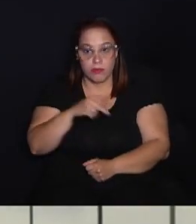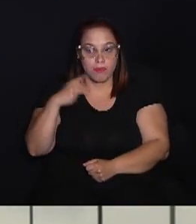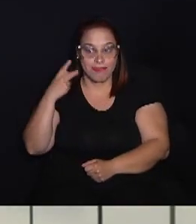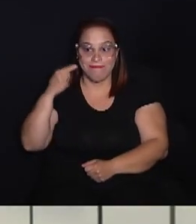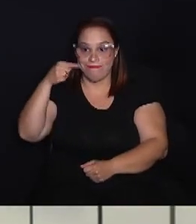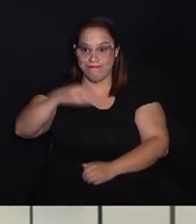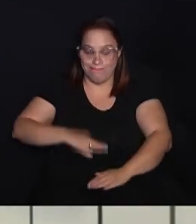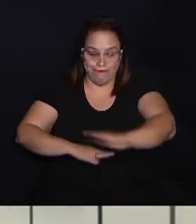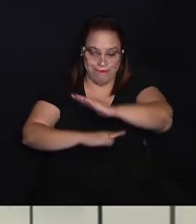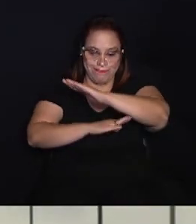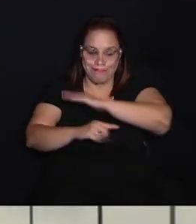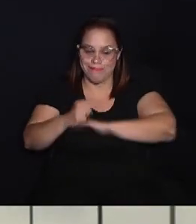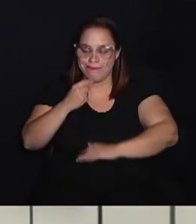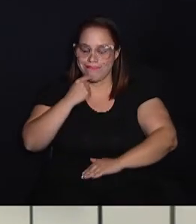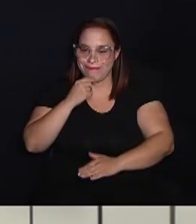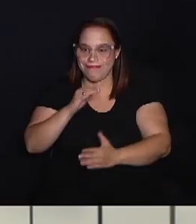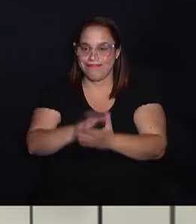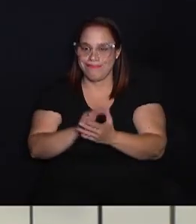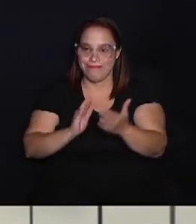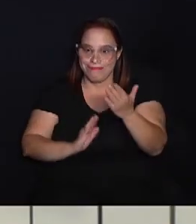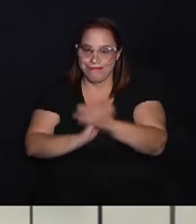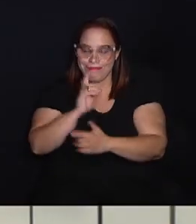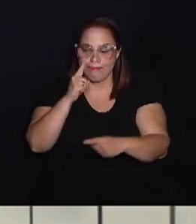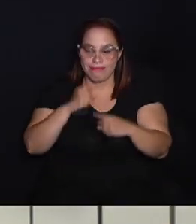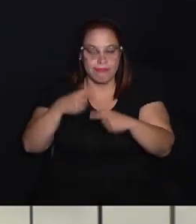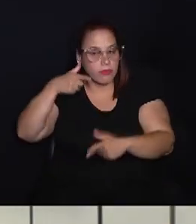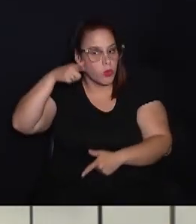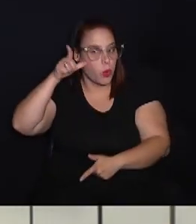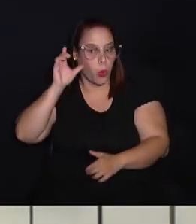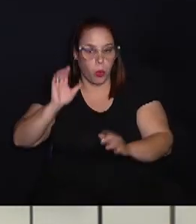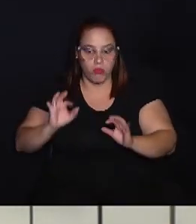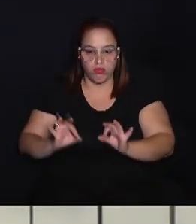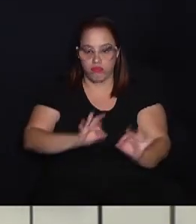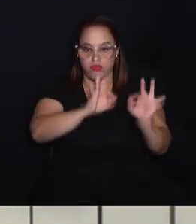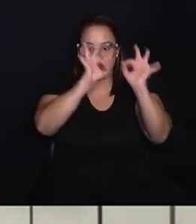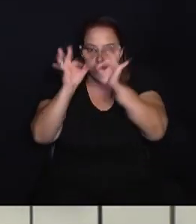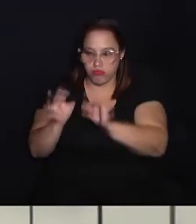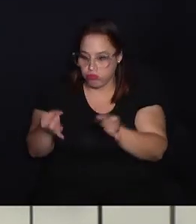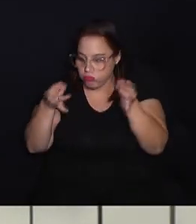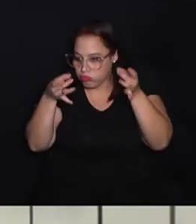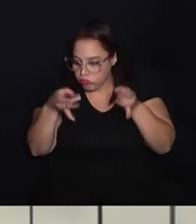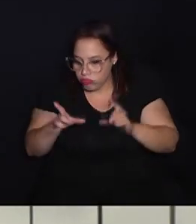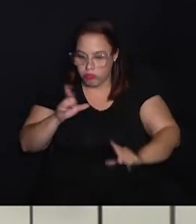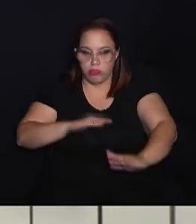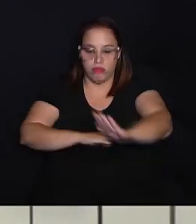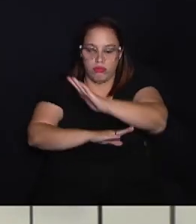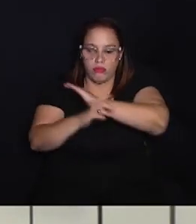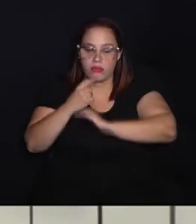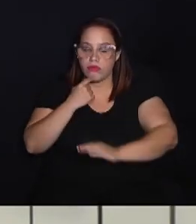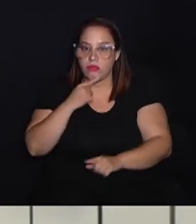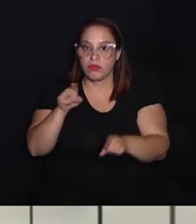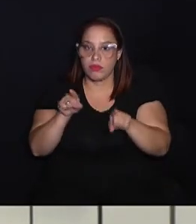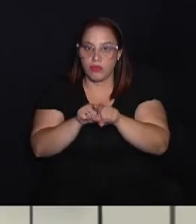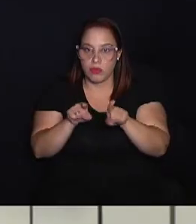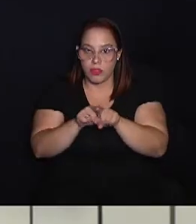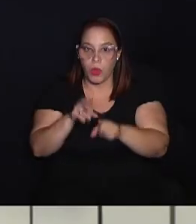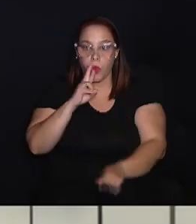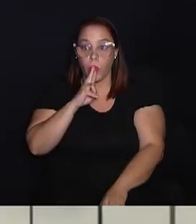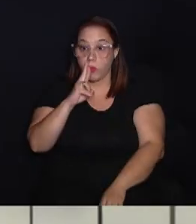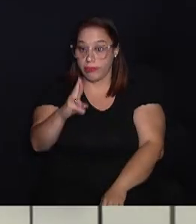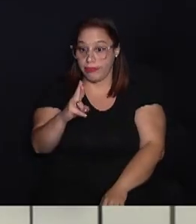luxo, que tem acabado com o nosso Atibaia, que é a nossa única fonte de abastecimento de água. Então, tem muita luta para